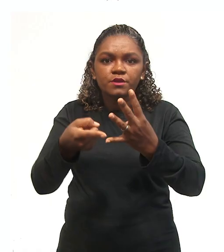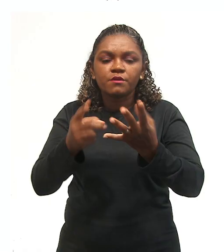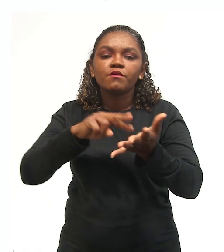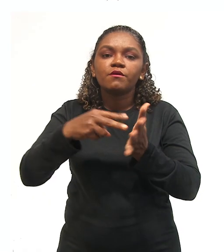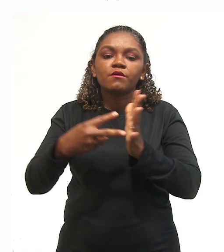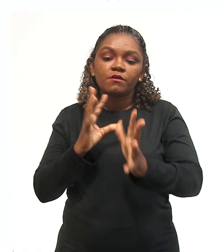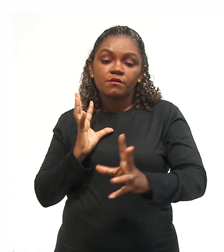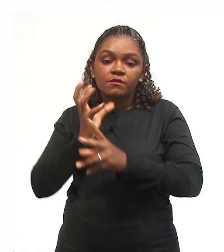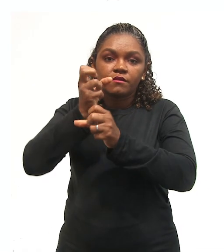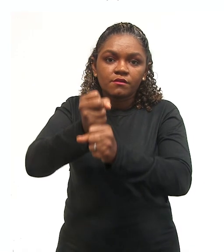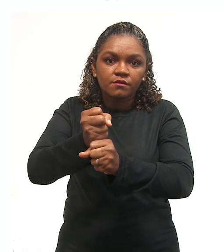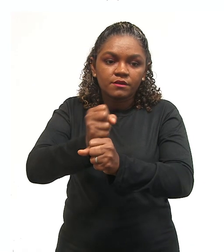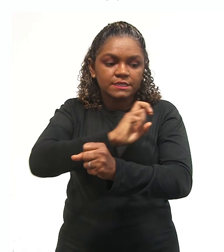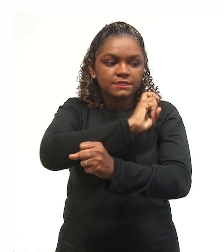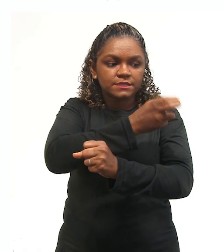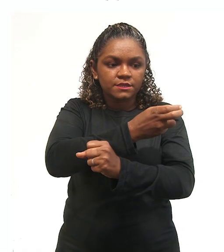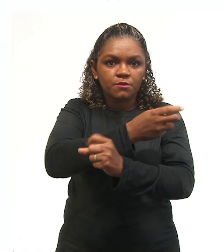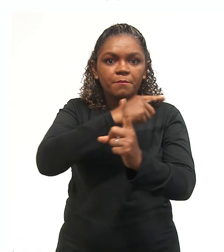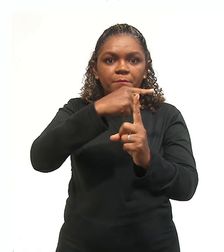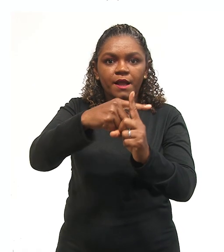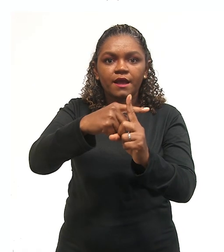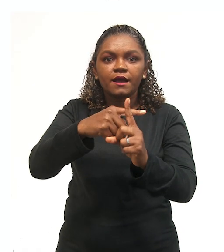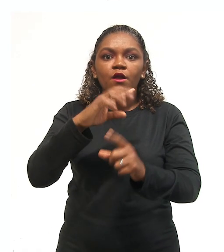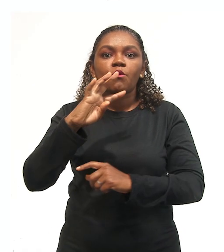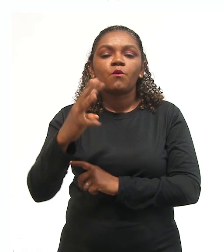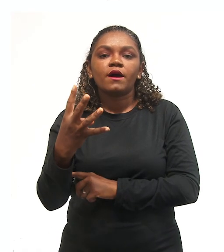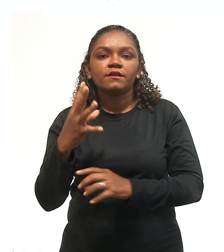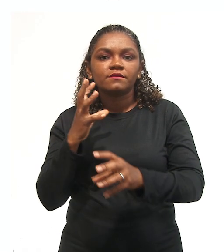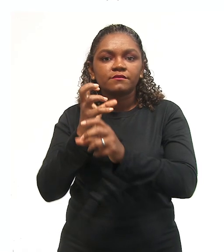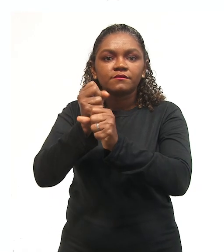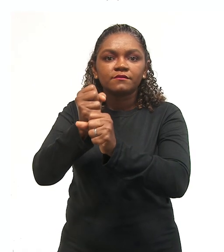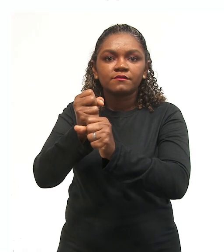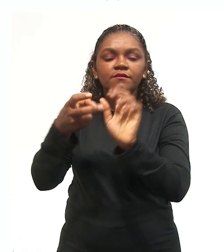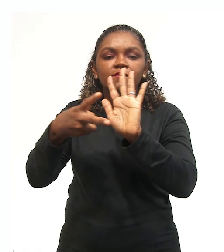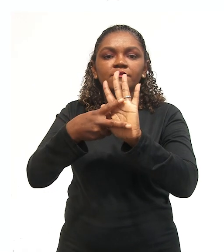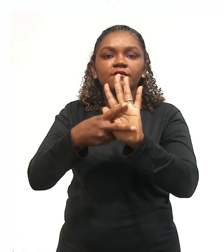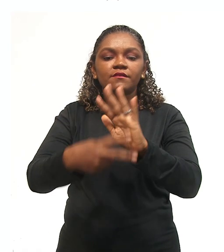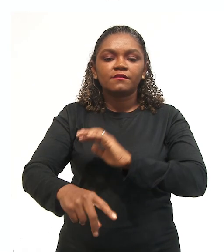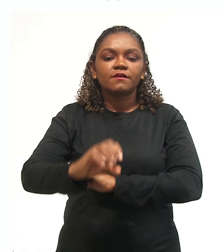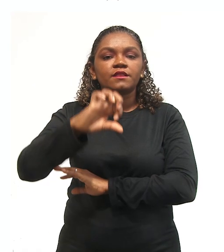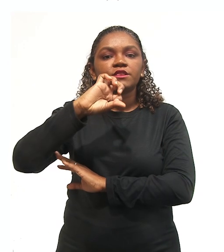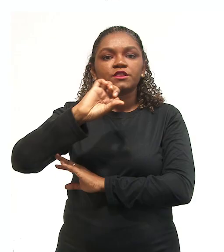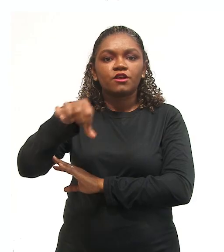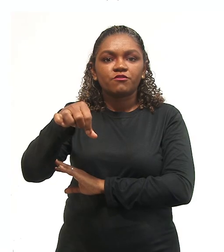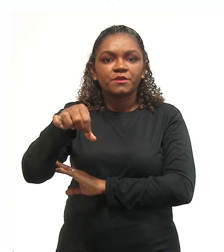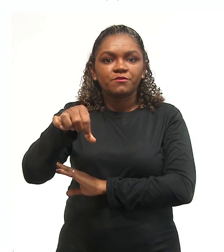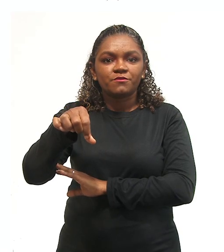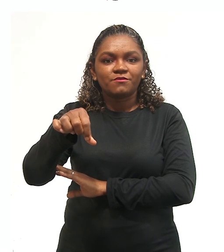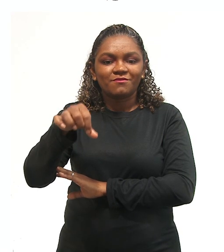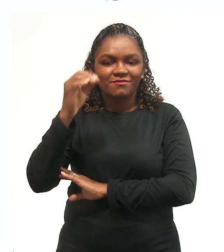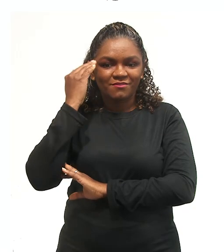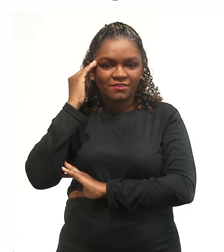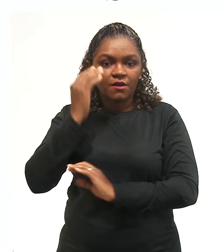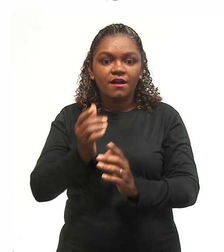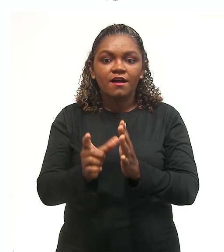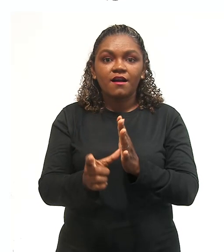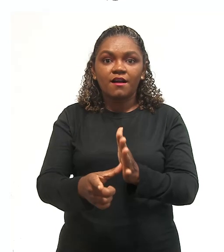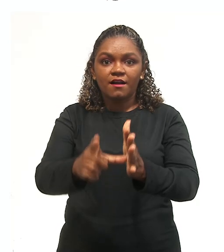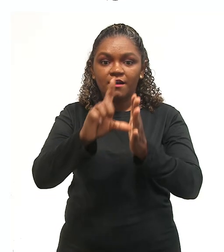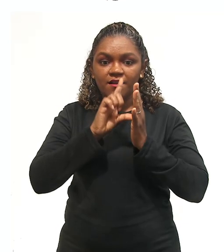anos vale 9.000, tá? Lembrando que nós tínhamos quanto anteriormente? Nós